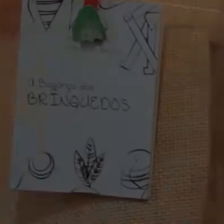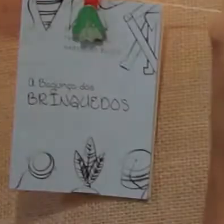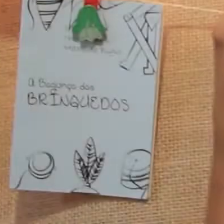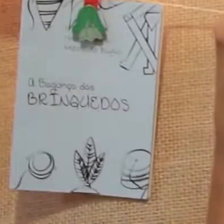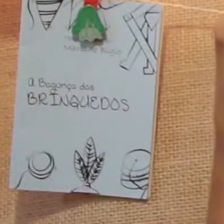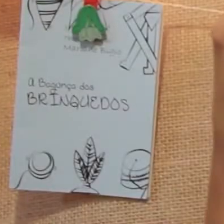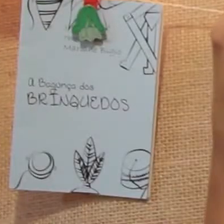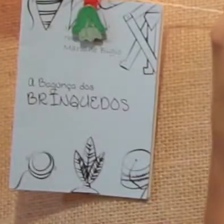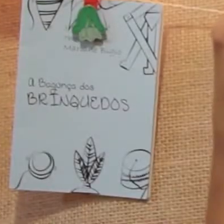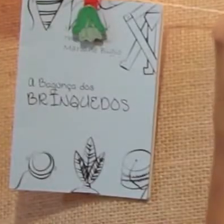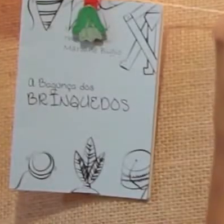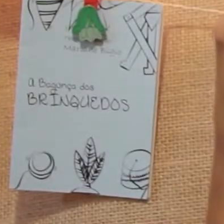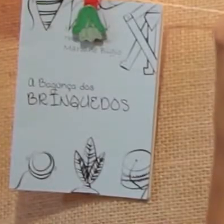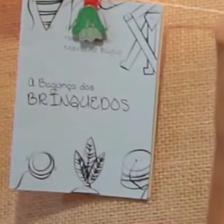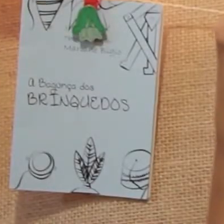é